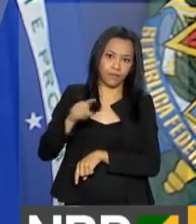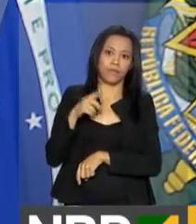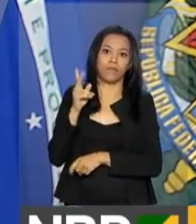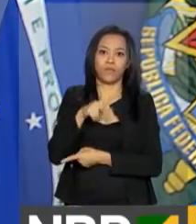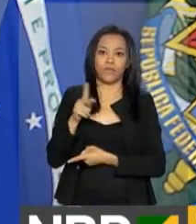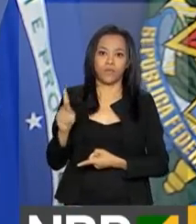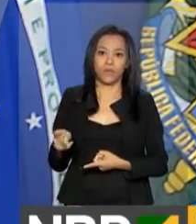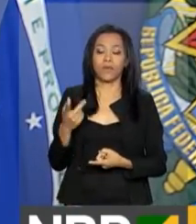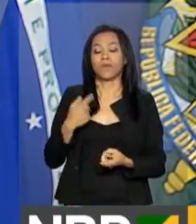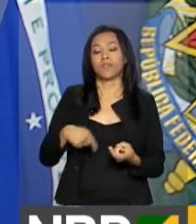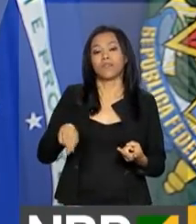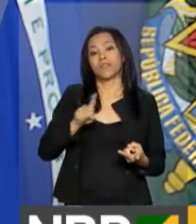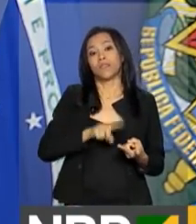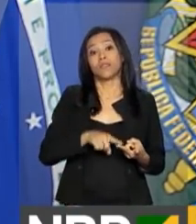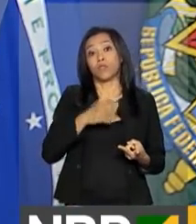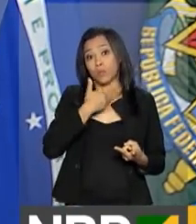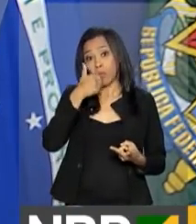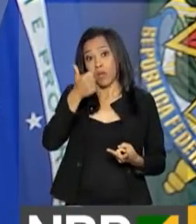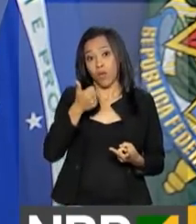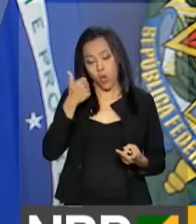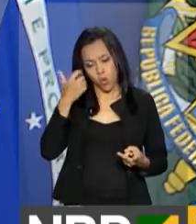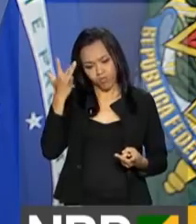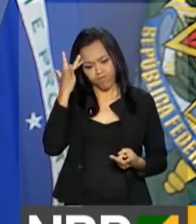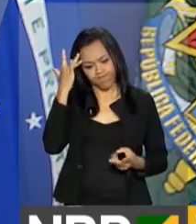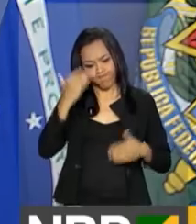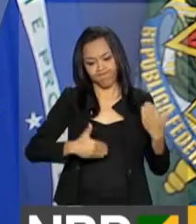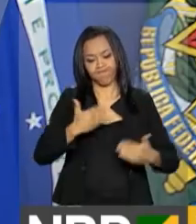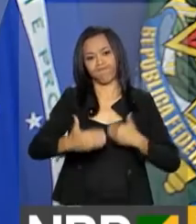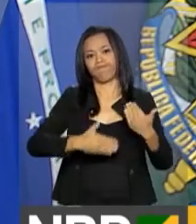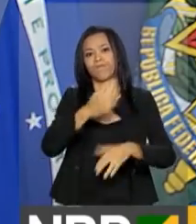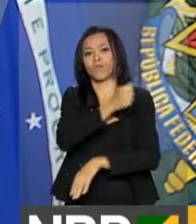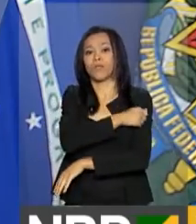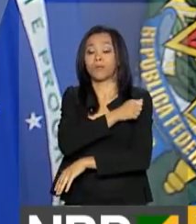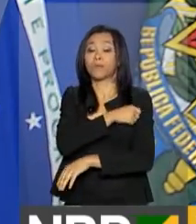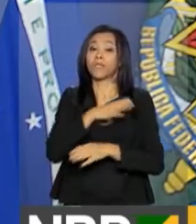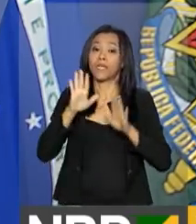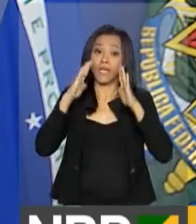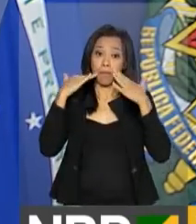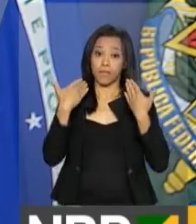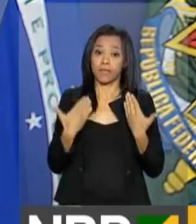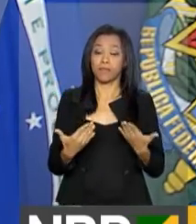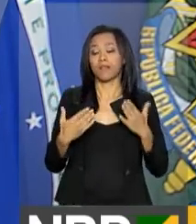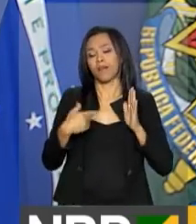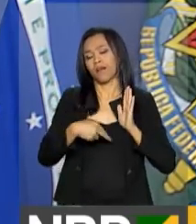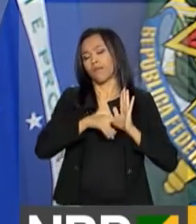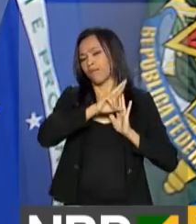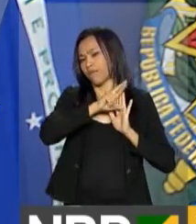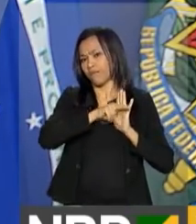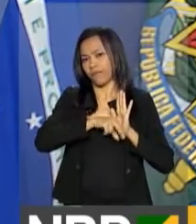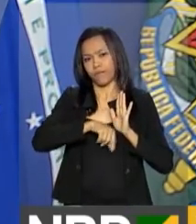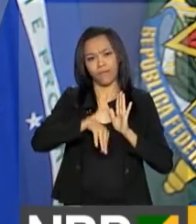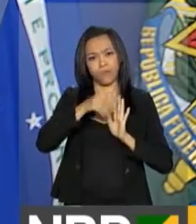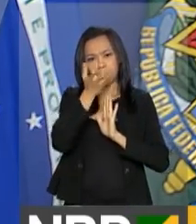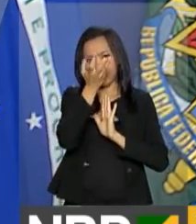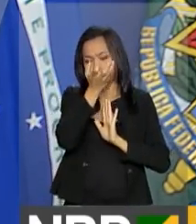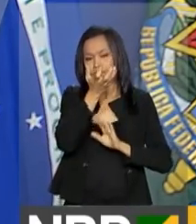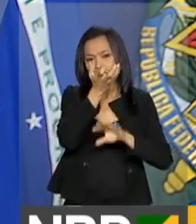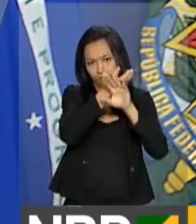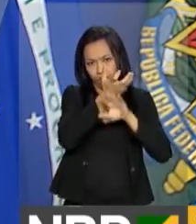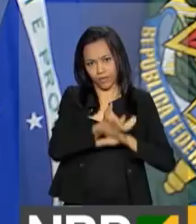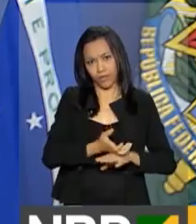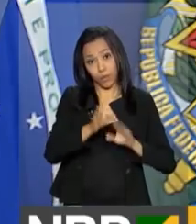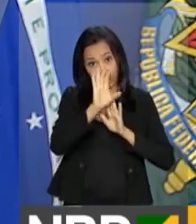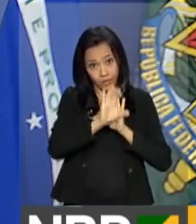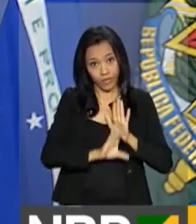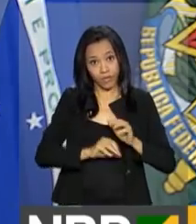o melhor desempenho dos alunos e oferecer currículos variados aliás outra coisa que eu digo com muita freqüência